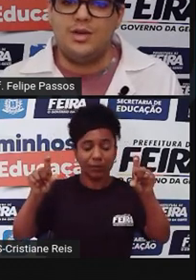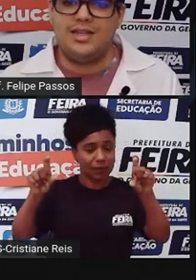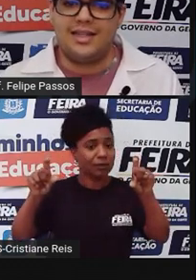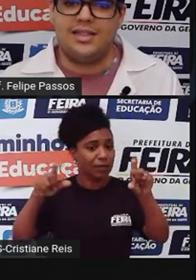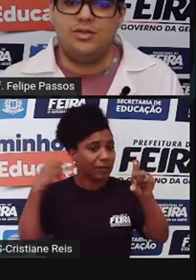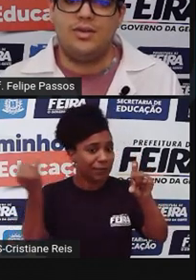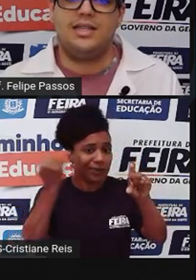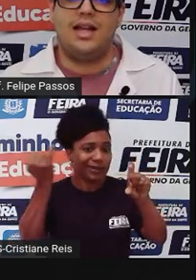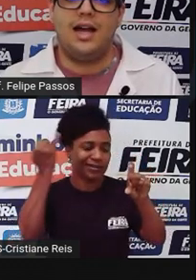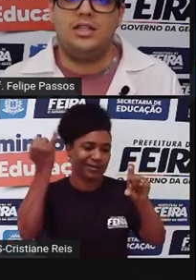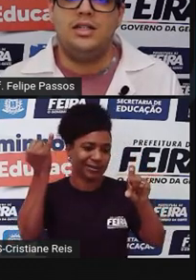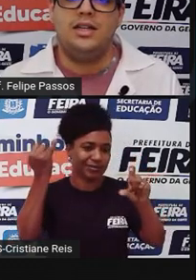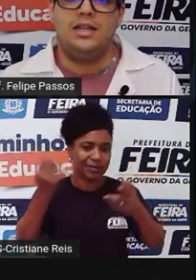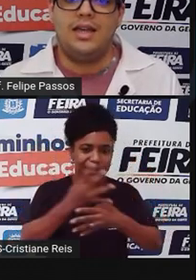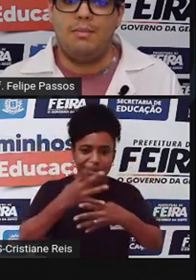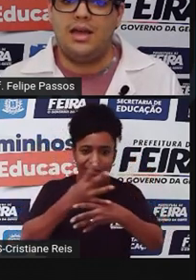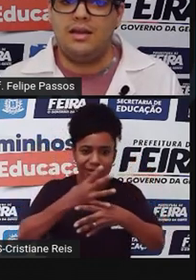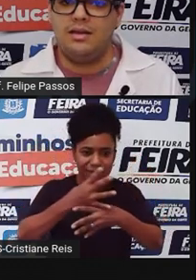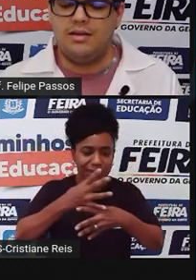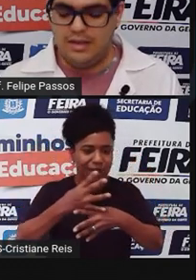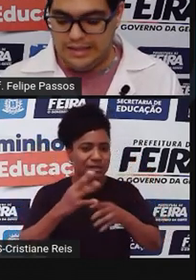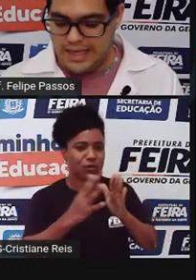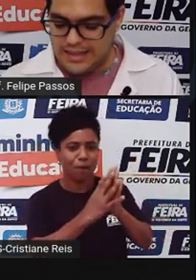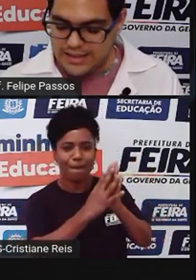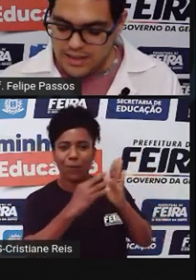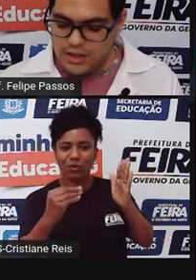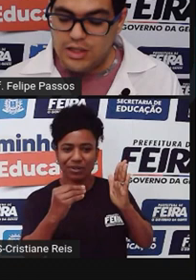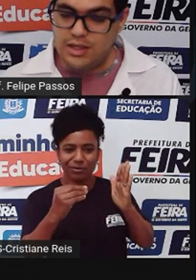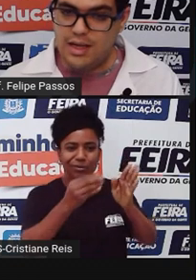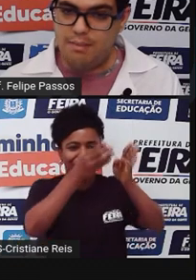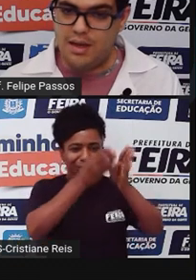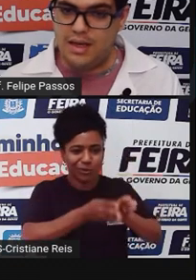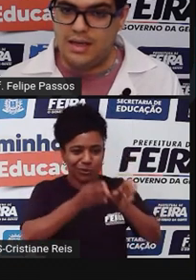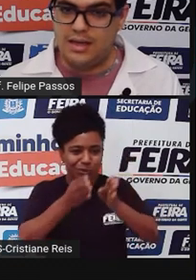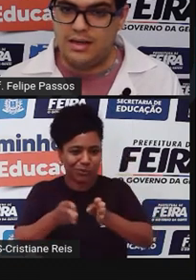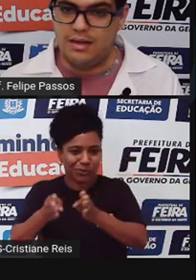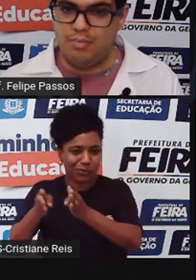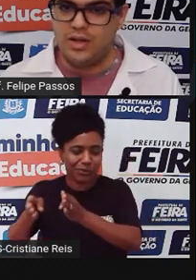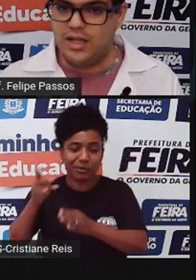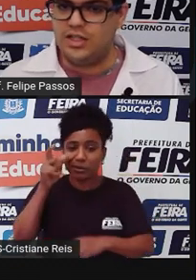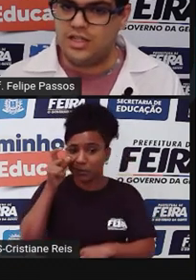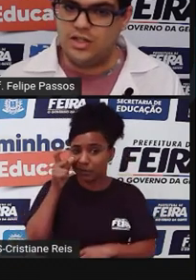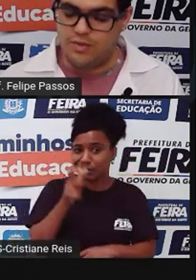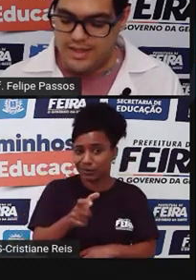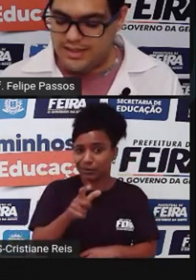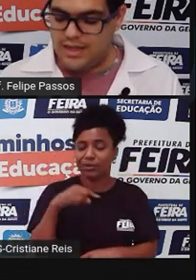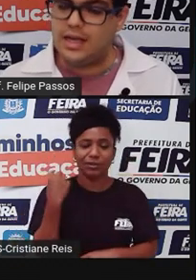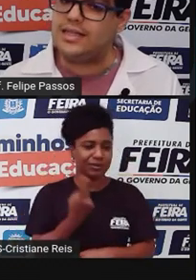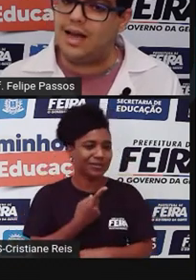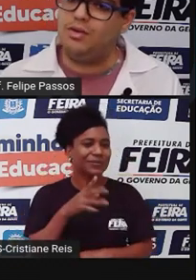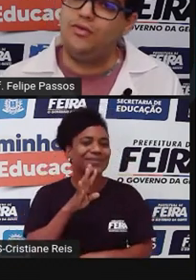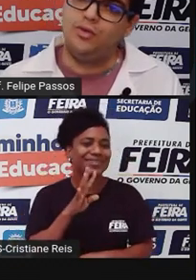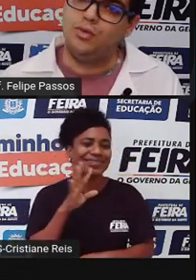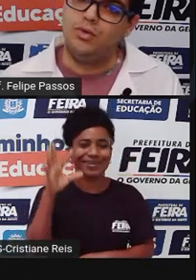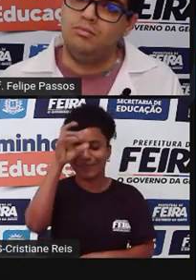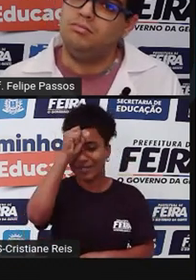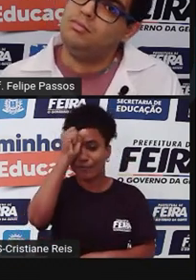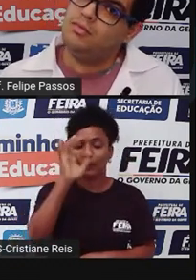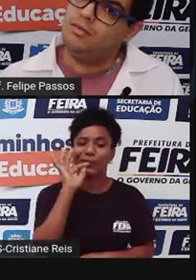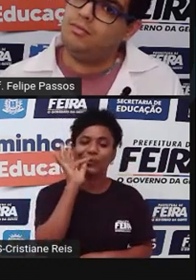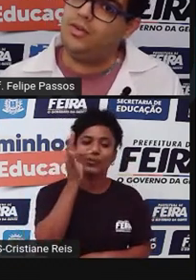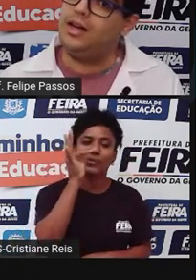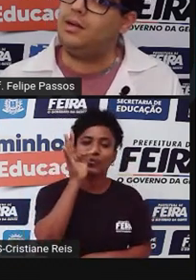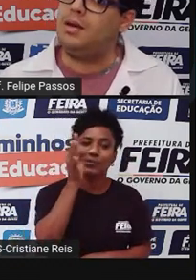de administração de uma cidade que é bem interessante e é bem importante a gente conhecer Quem sabe no